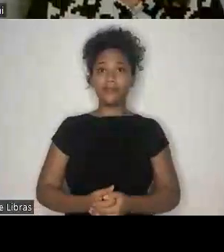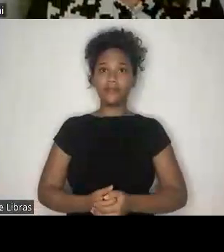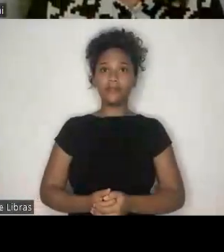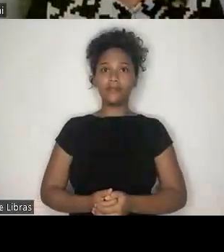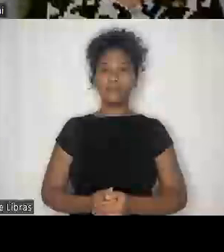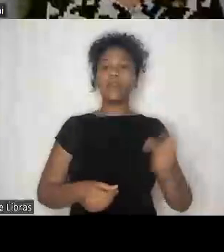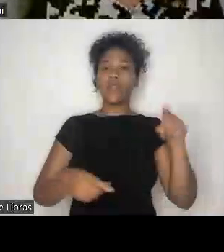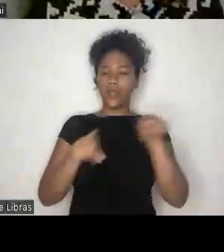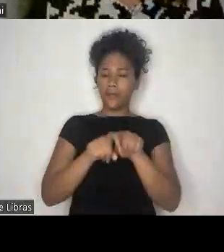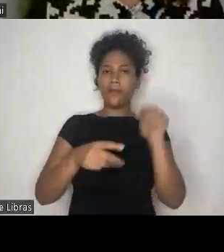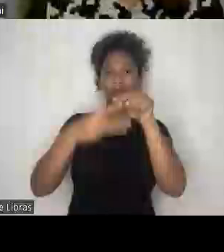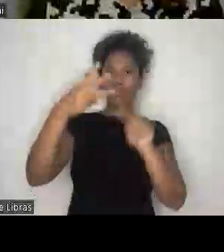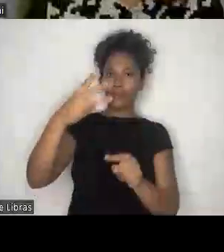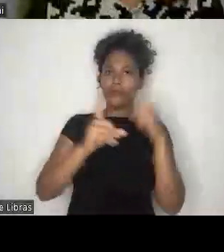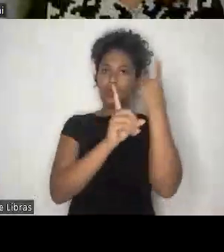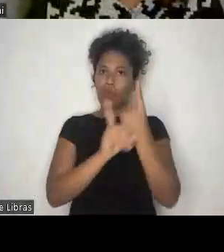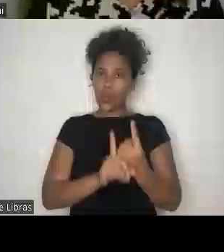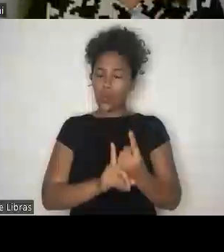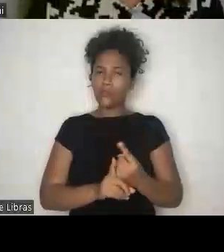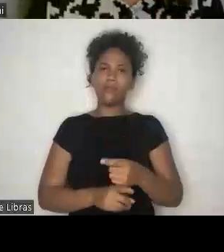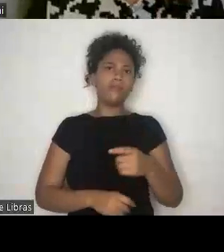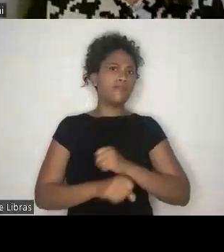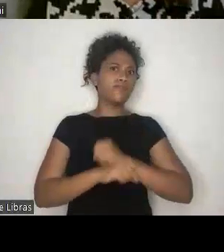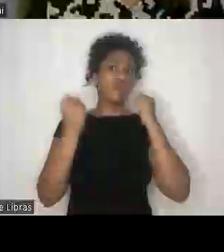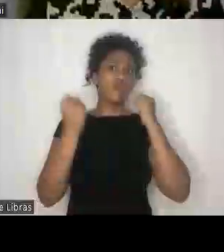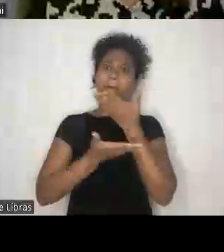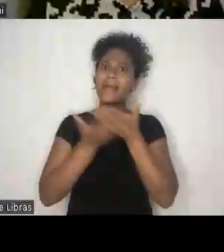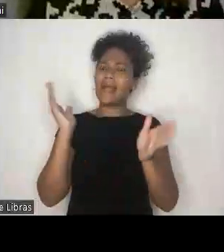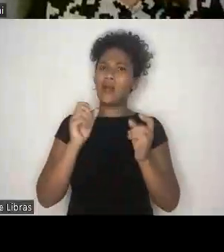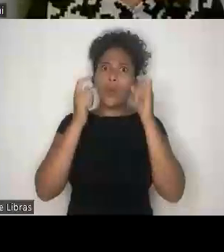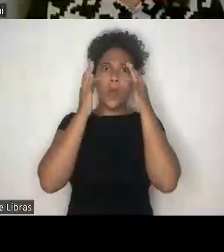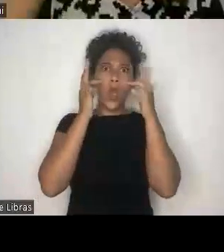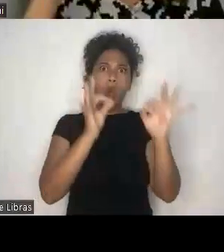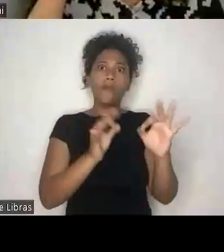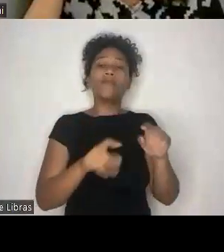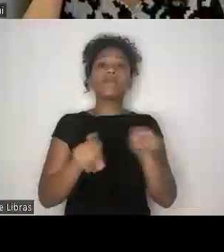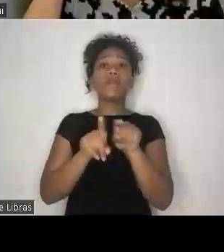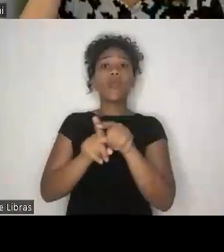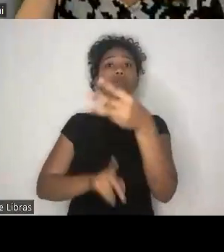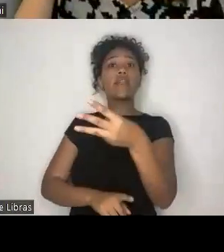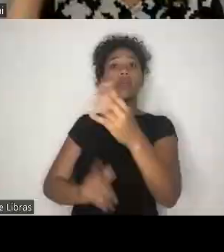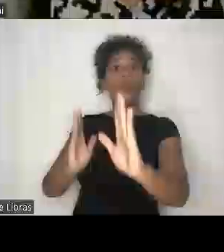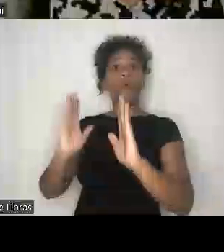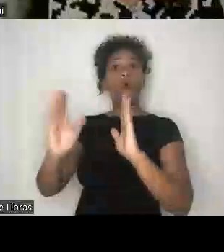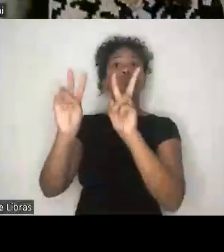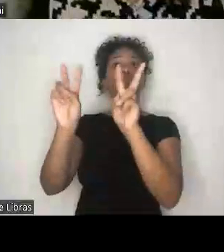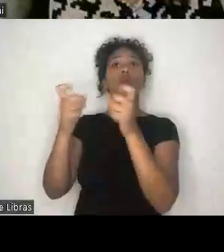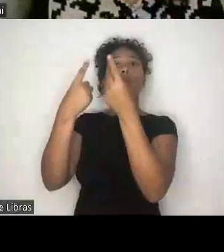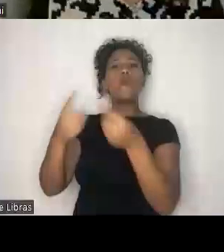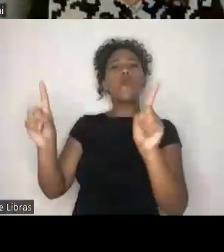ramoneda e irmãs Brasil imperdível também terceiro módulo música e narrativa sonoras com Mateus